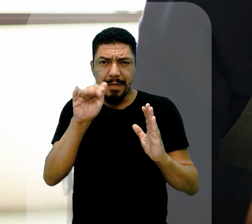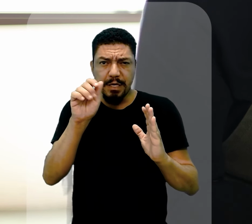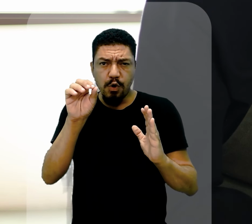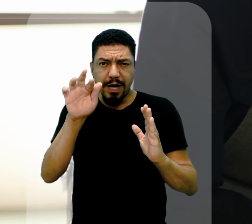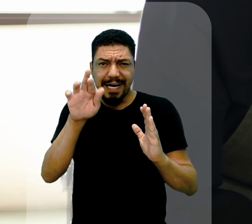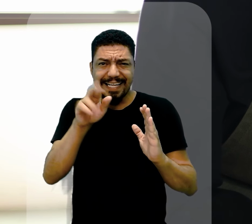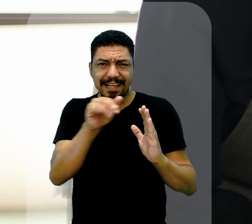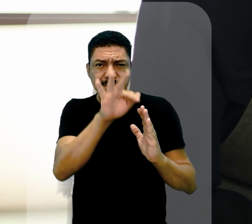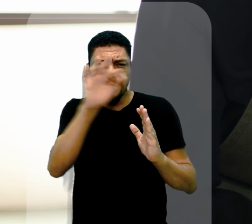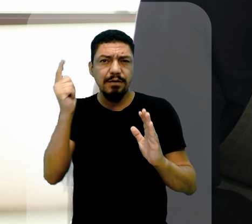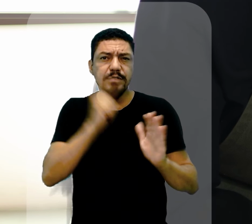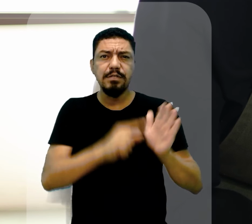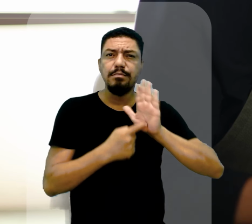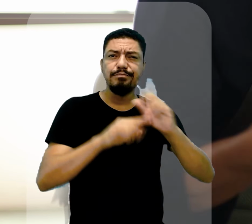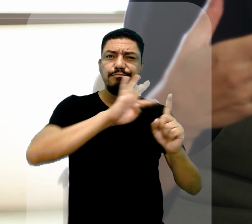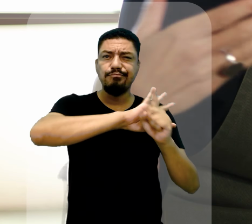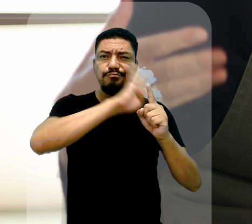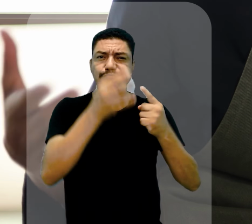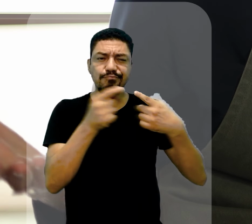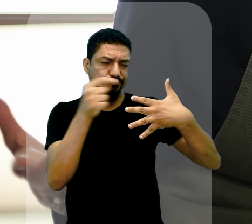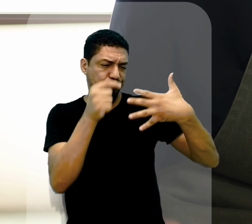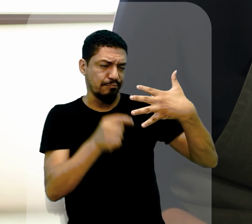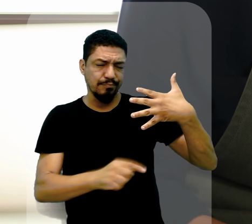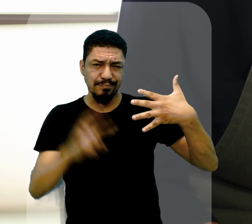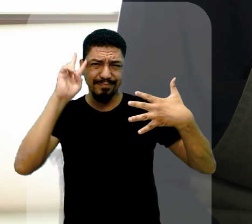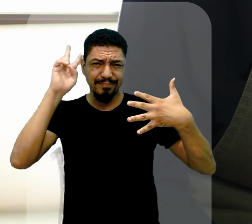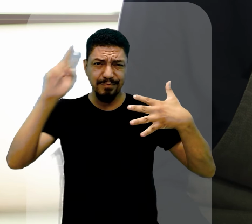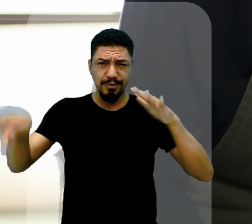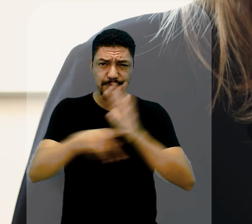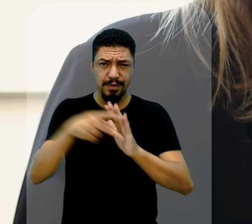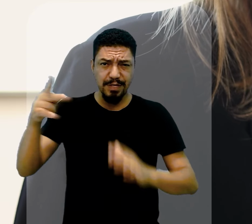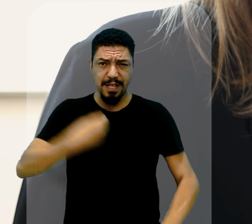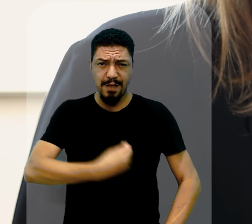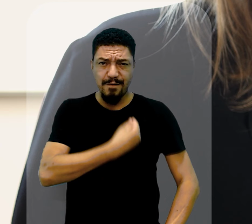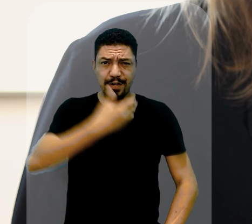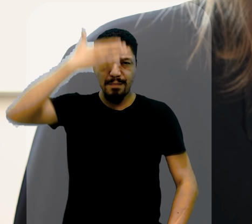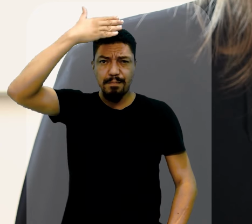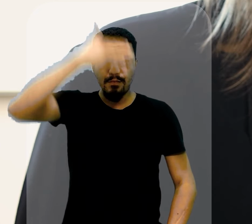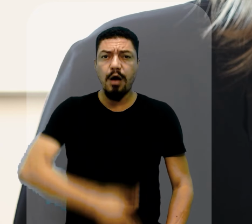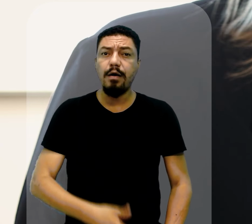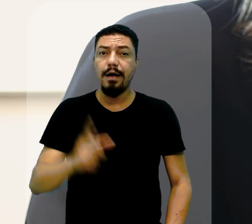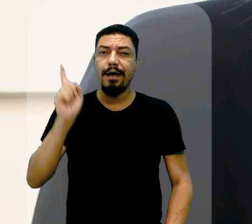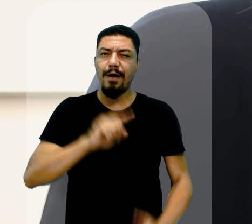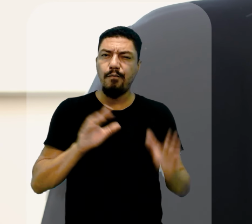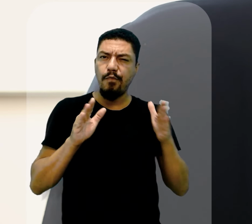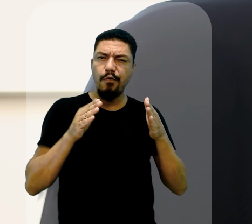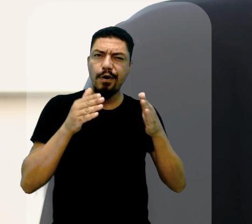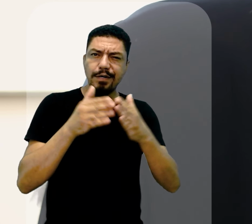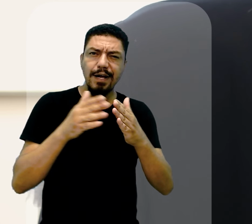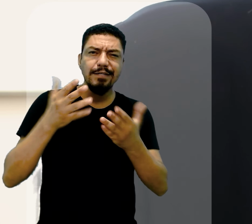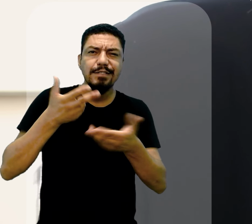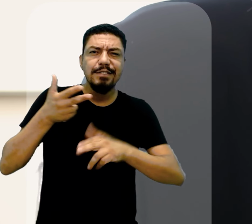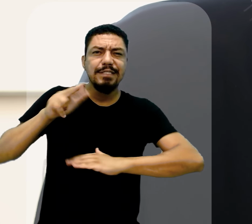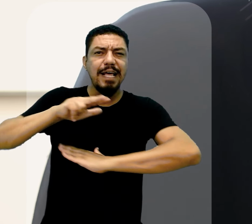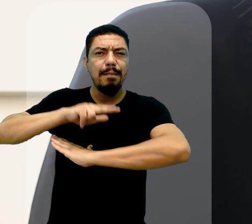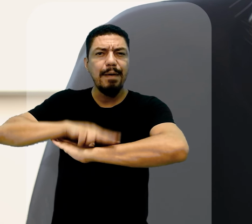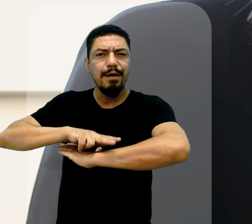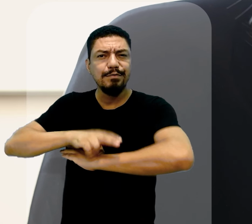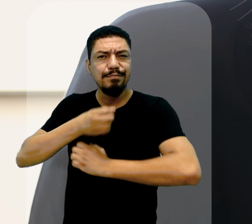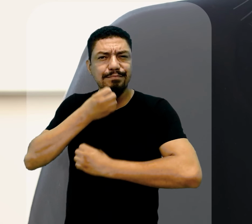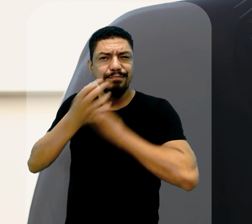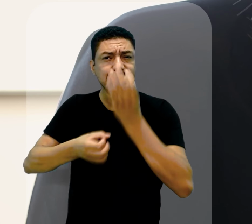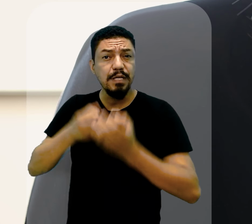trazer esses elementos de histórias de vida. É uma abordagem terapêutica hoje que eu utilizo